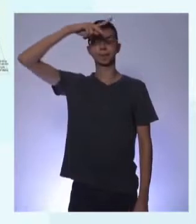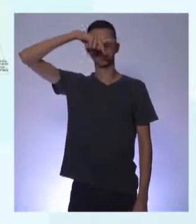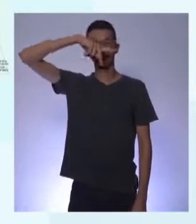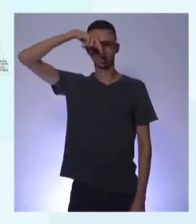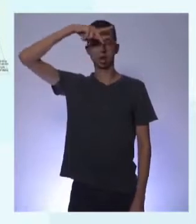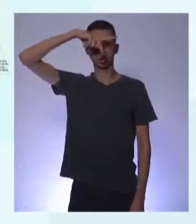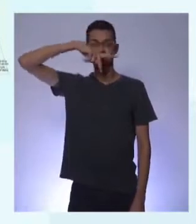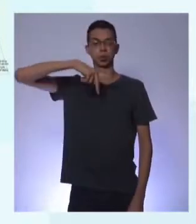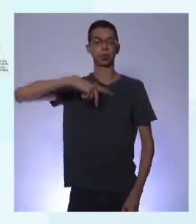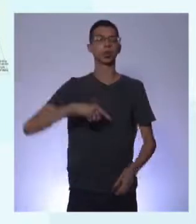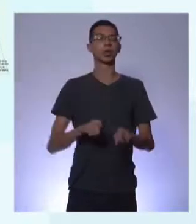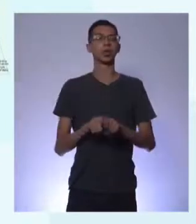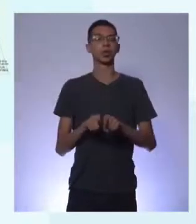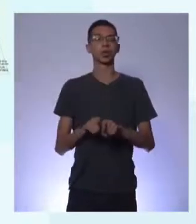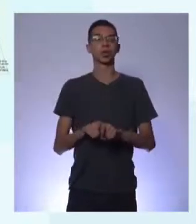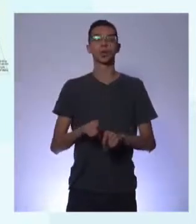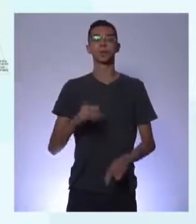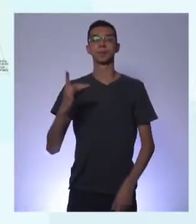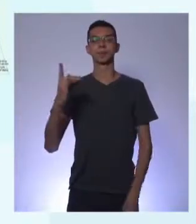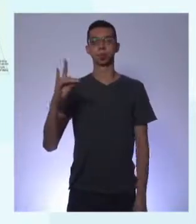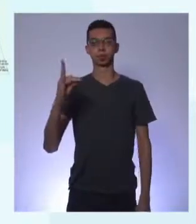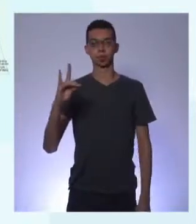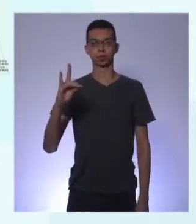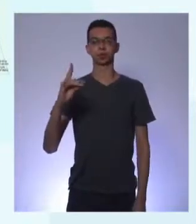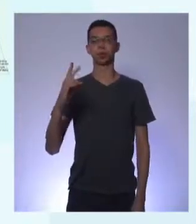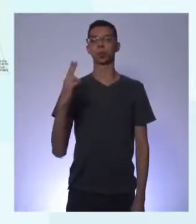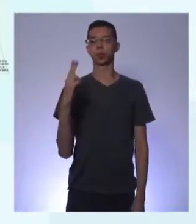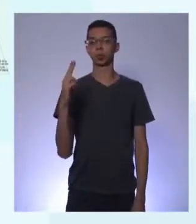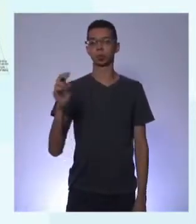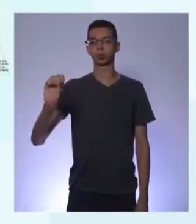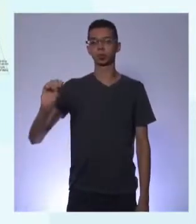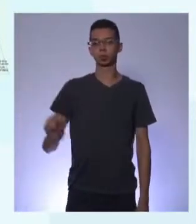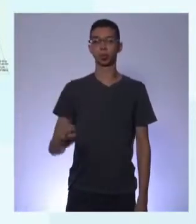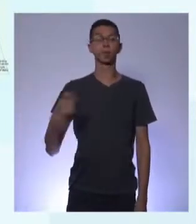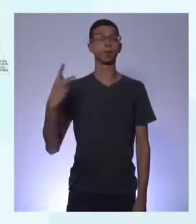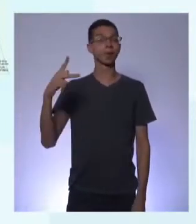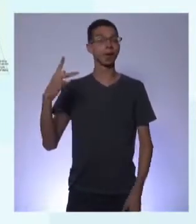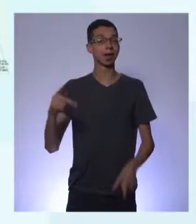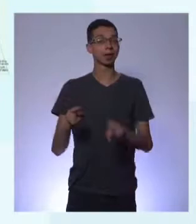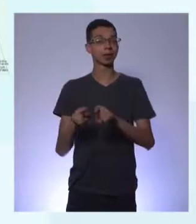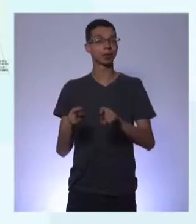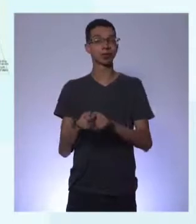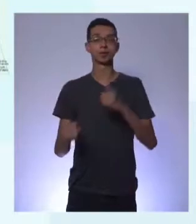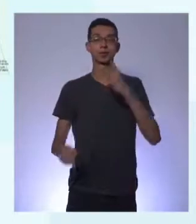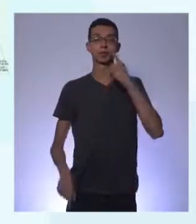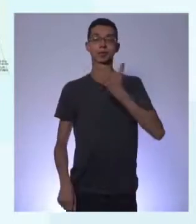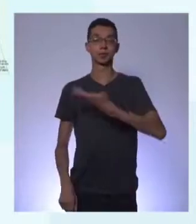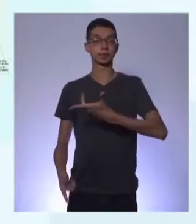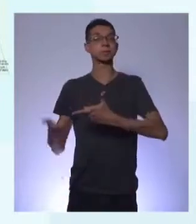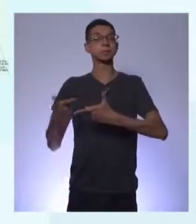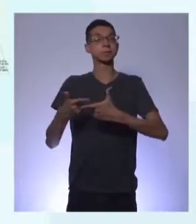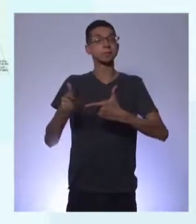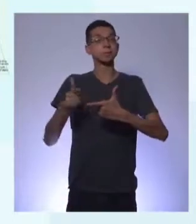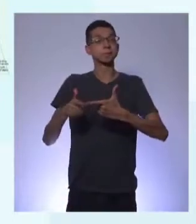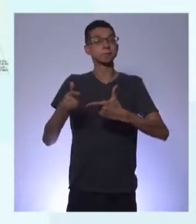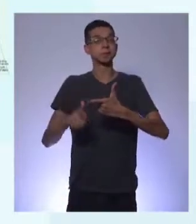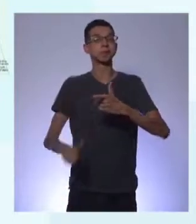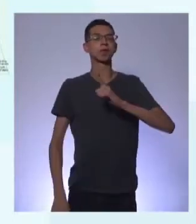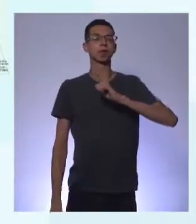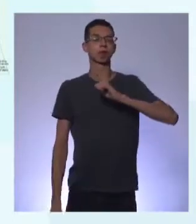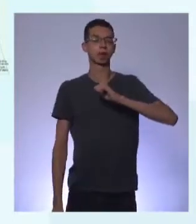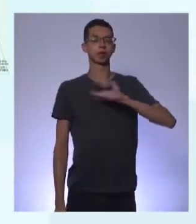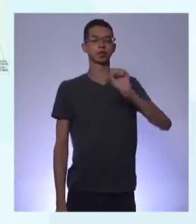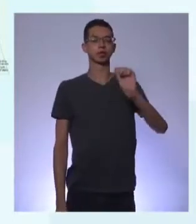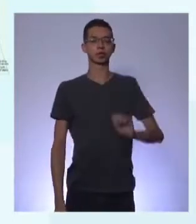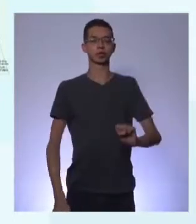Bolívia, o Paraguai, o Uruguai ao sul. Então, nós teremos aí probleminhas aí no sul do país.